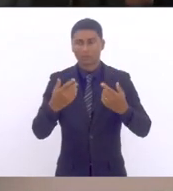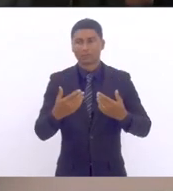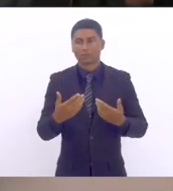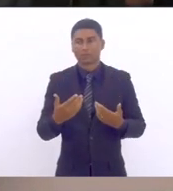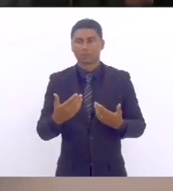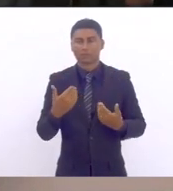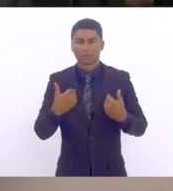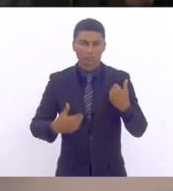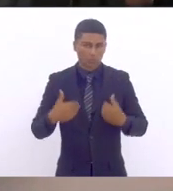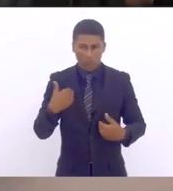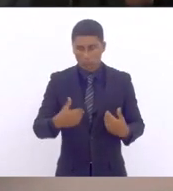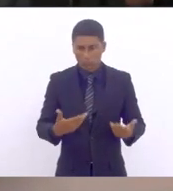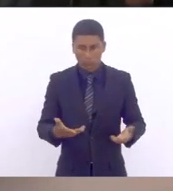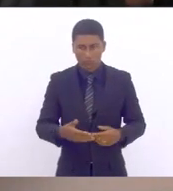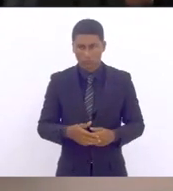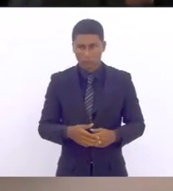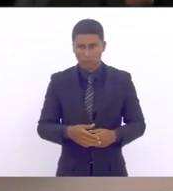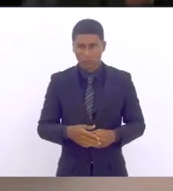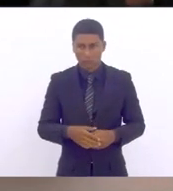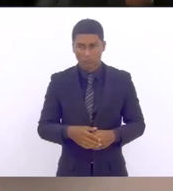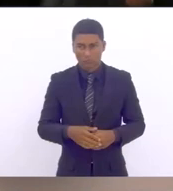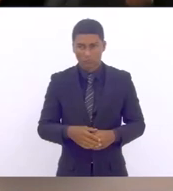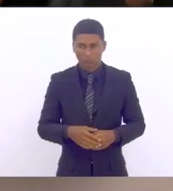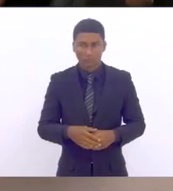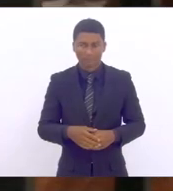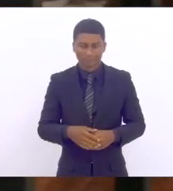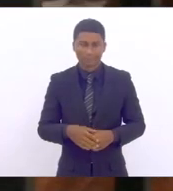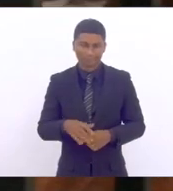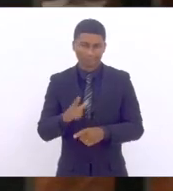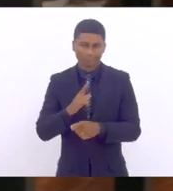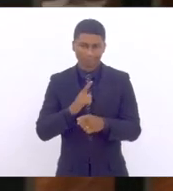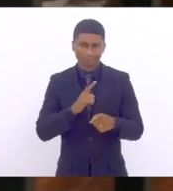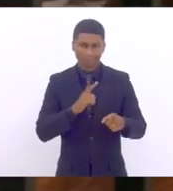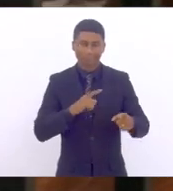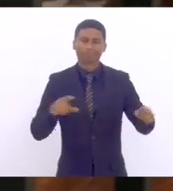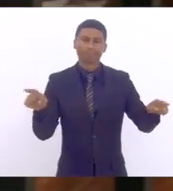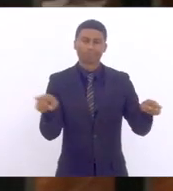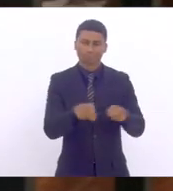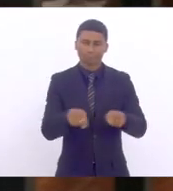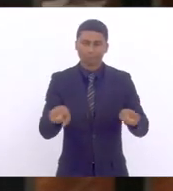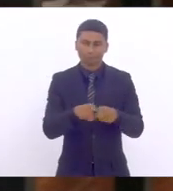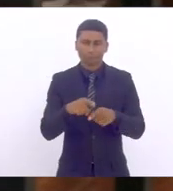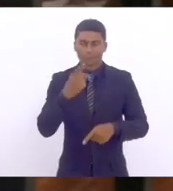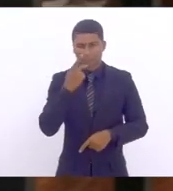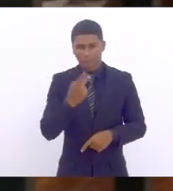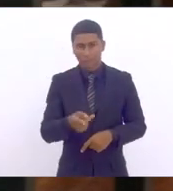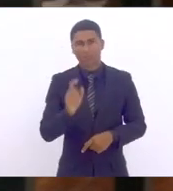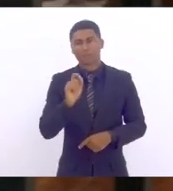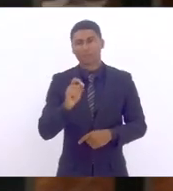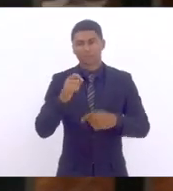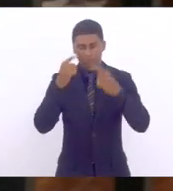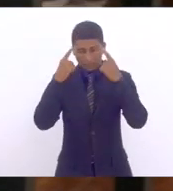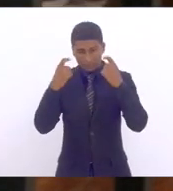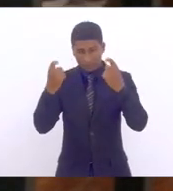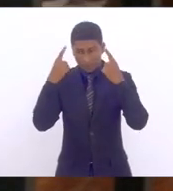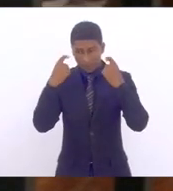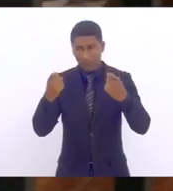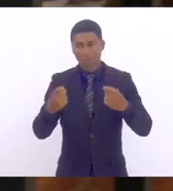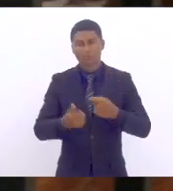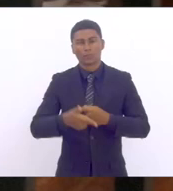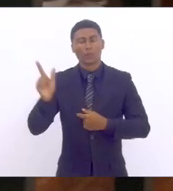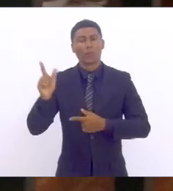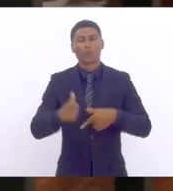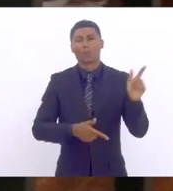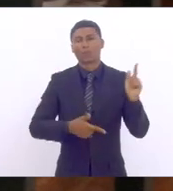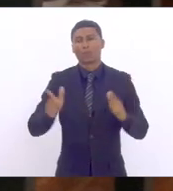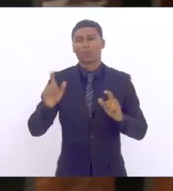corpos acabam sendo submetidos. A gente precisa falar das outras violências, que é a ausência